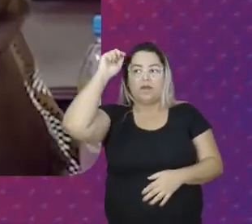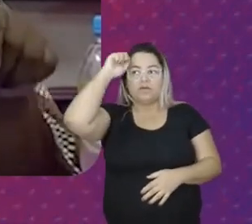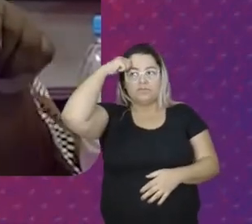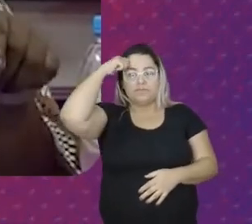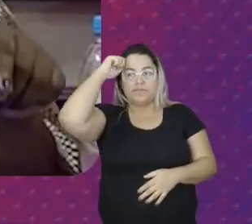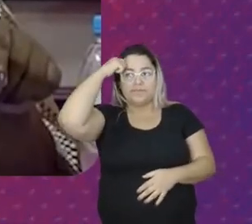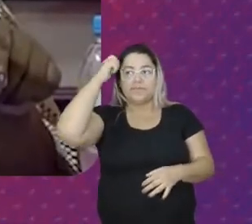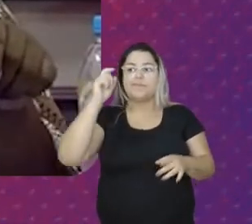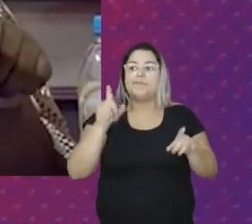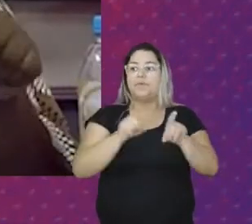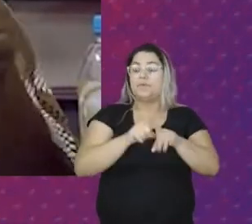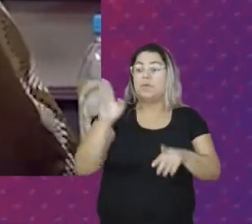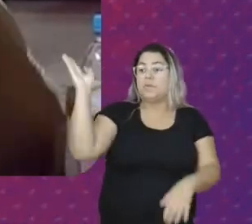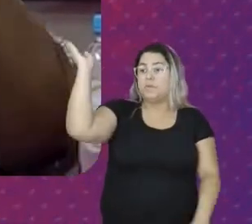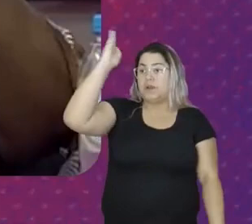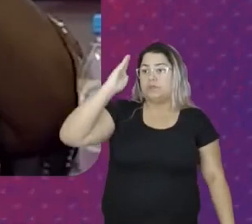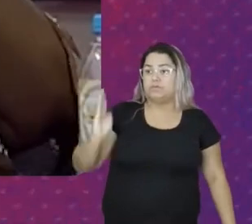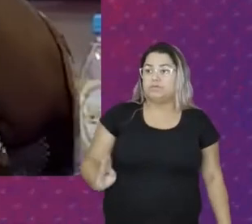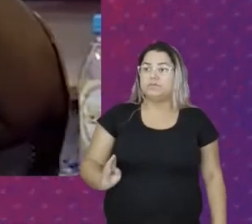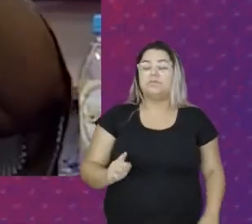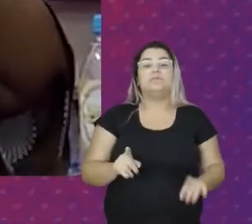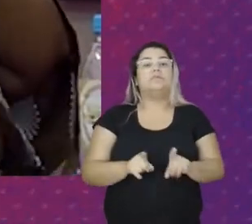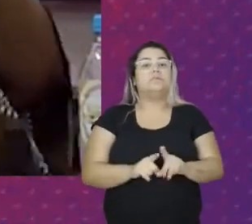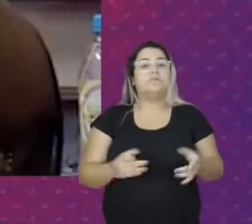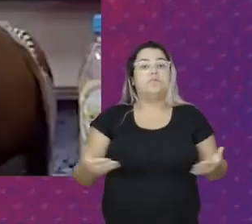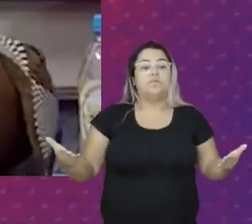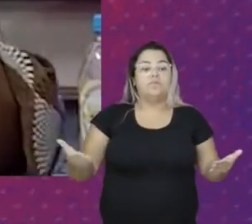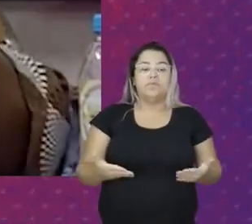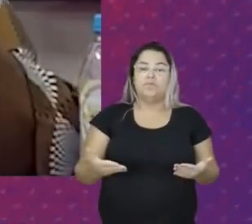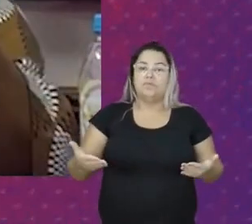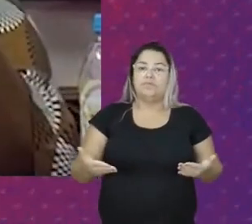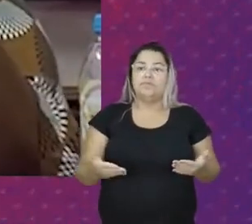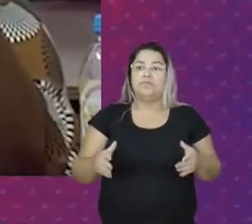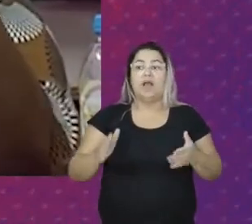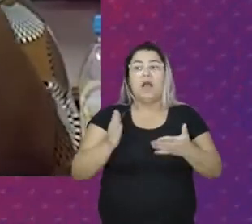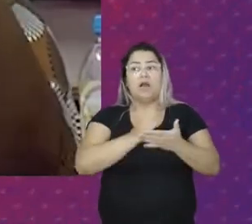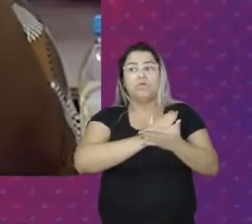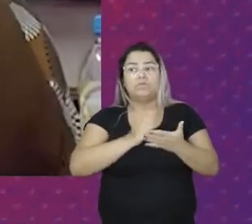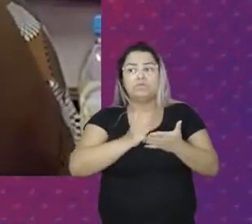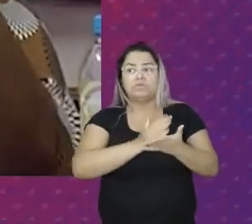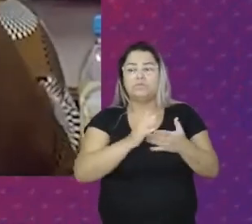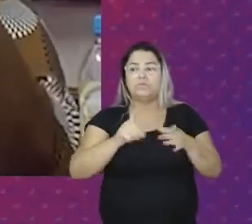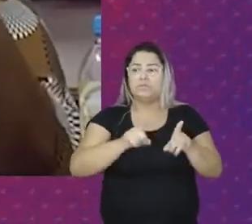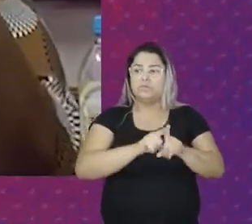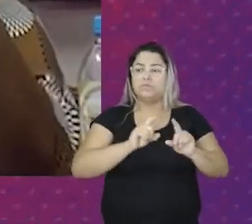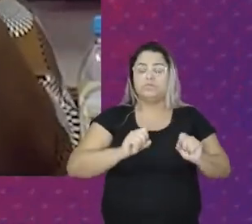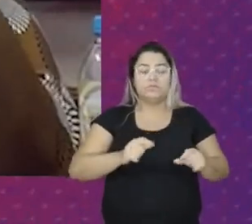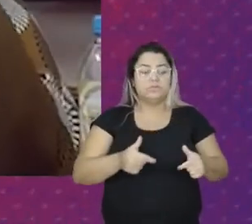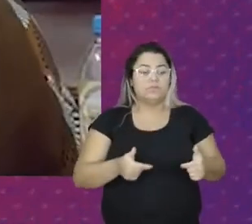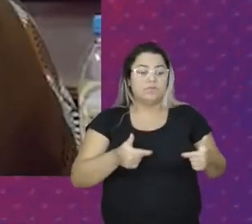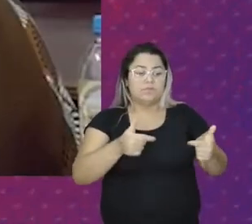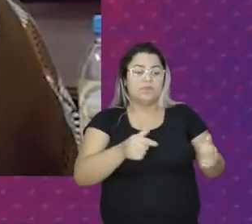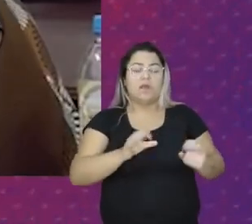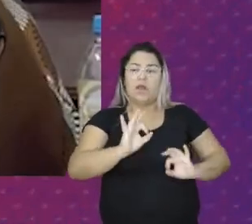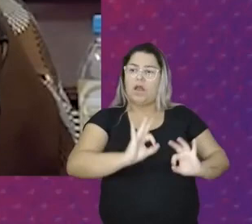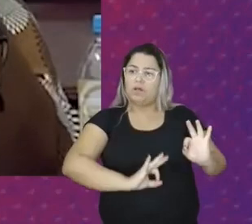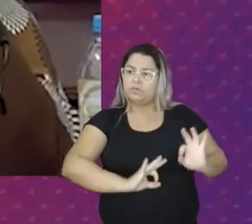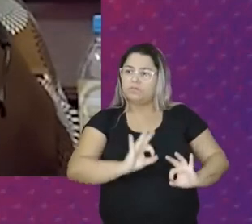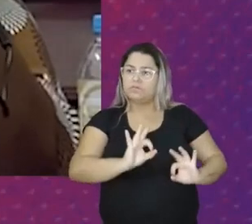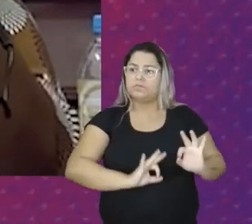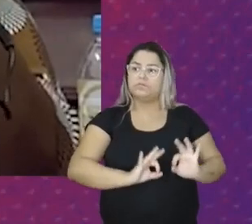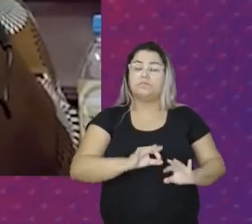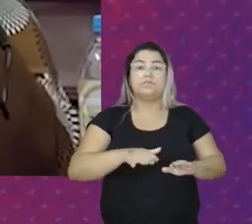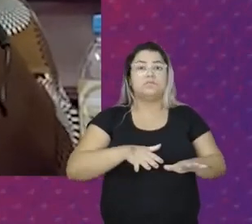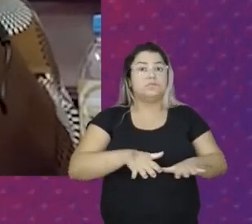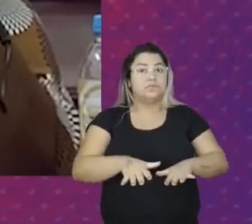e dos afro-brasileiros. E aí eu trouxe para vocês um pouquinho, alguns marcos da luta da organização do